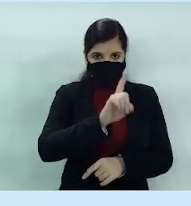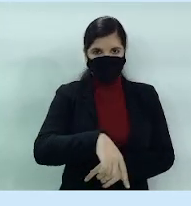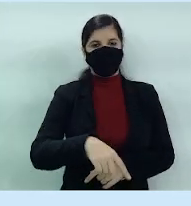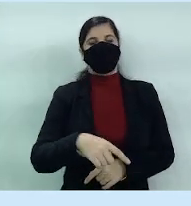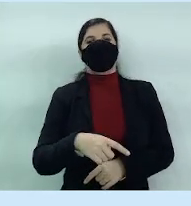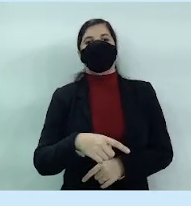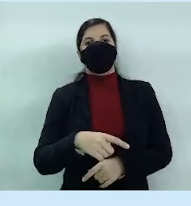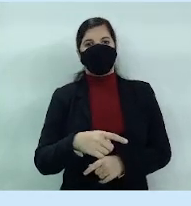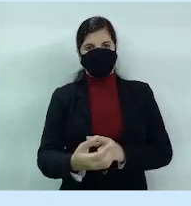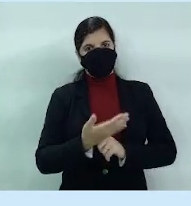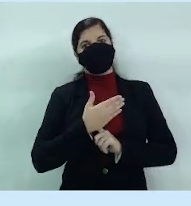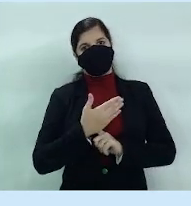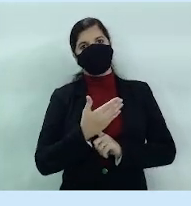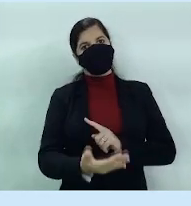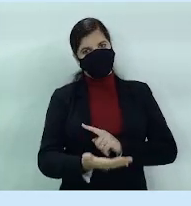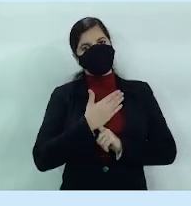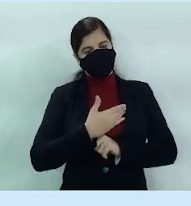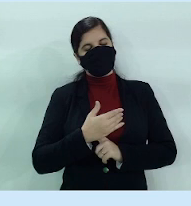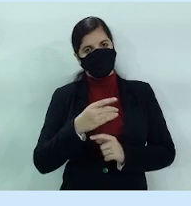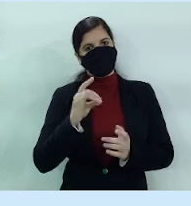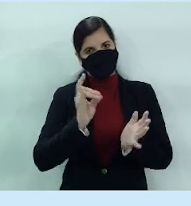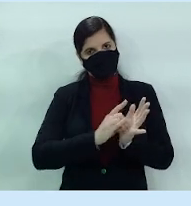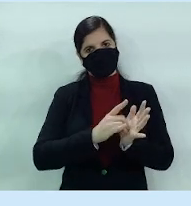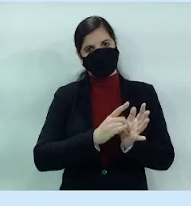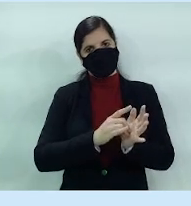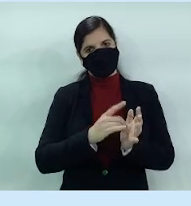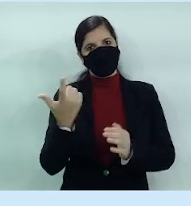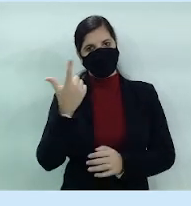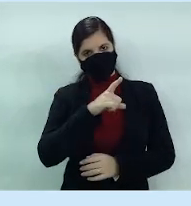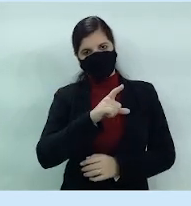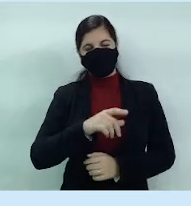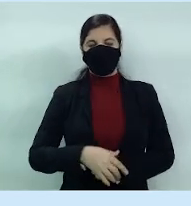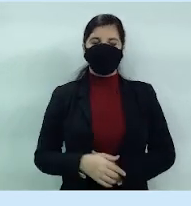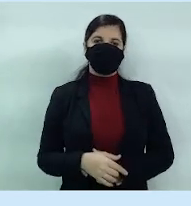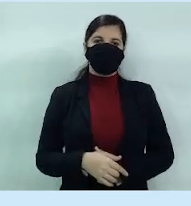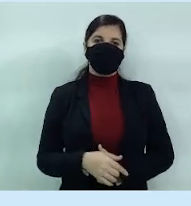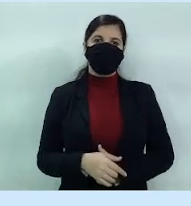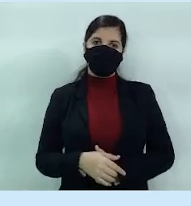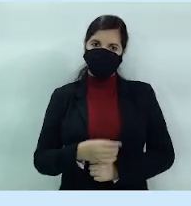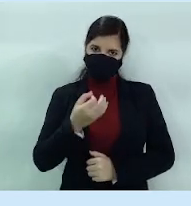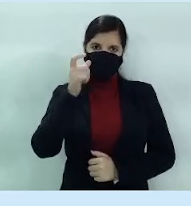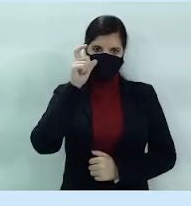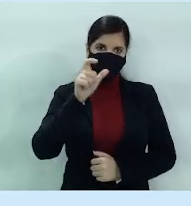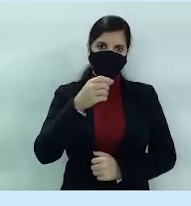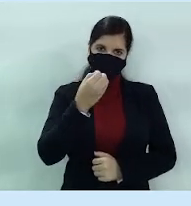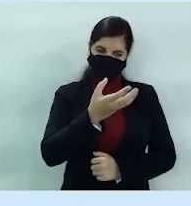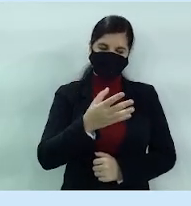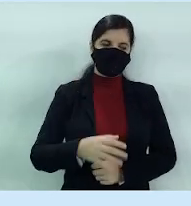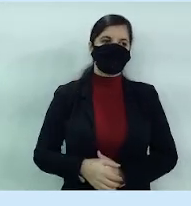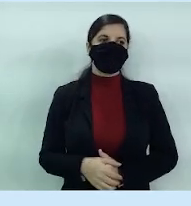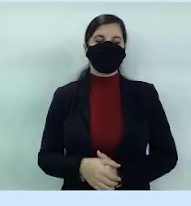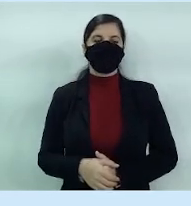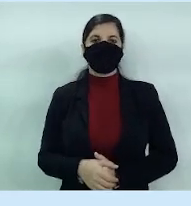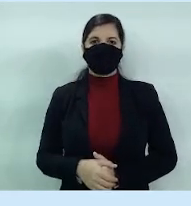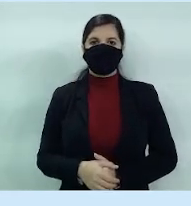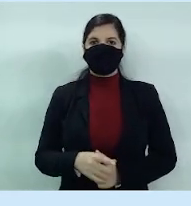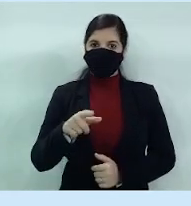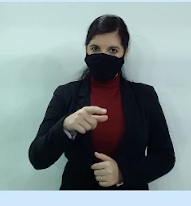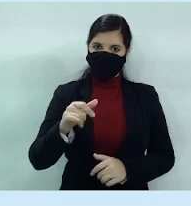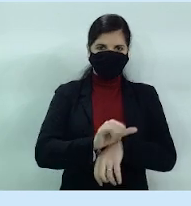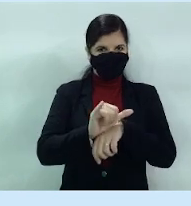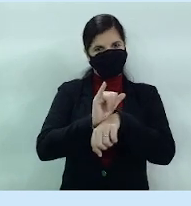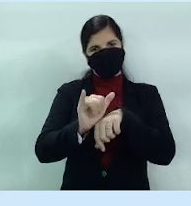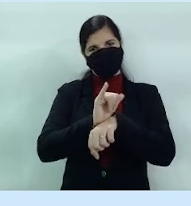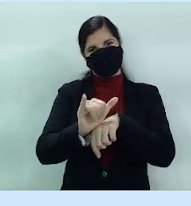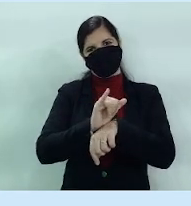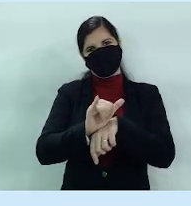produto que vai servir para você também, que é eficaz para você também. Então isso é muito interessante. E isso também é uma forte